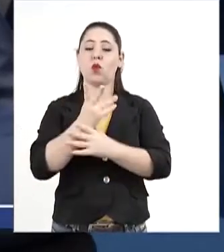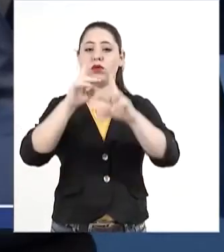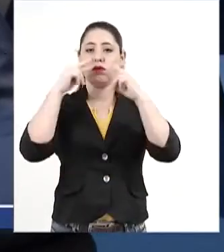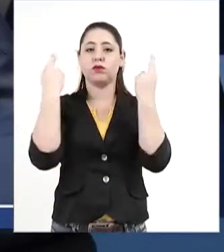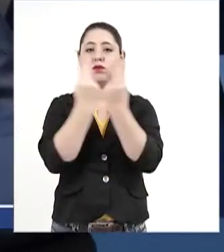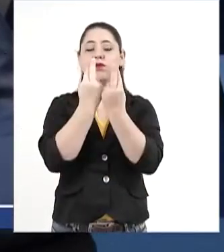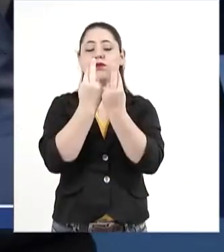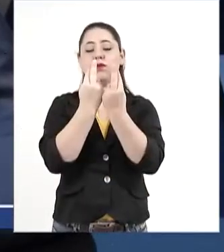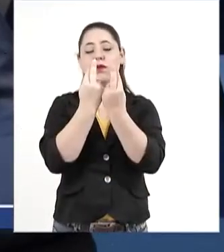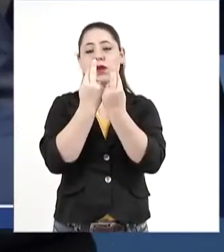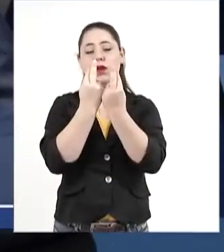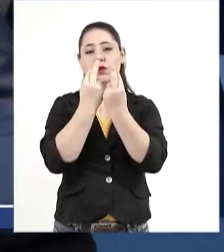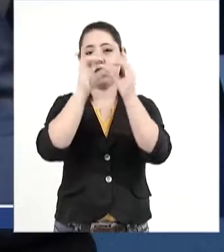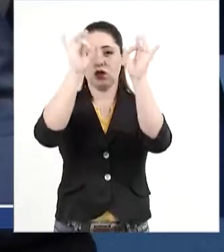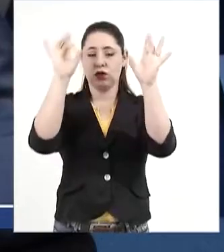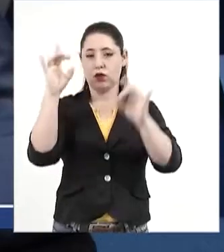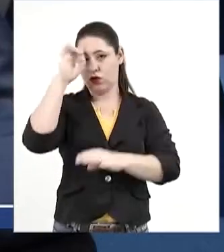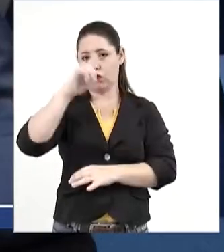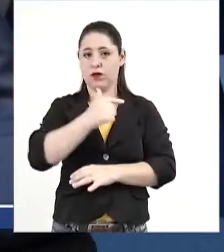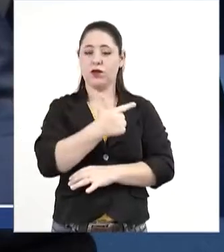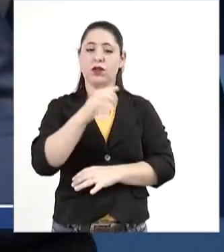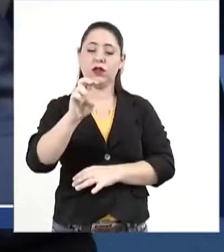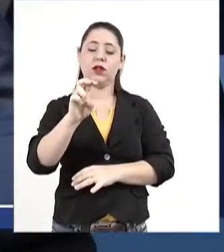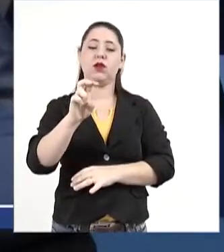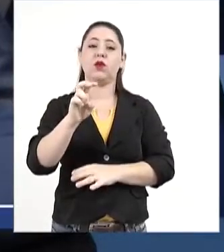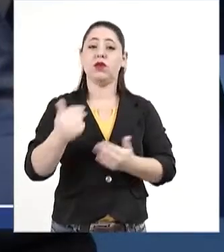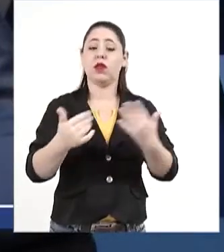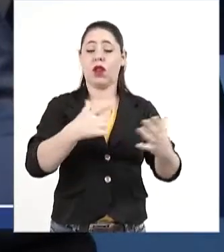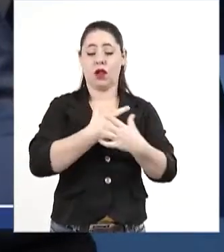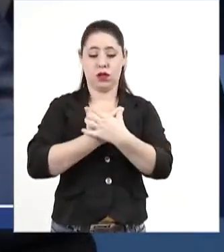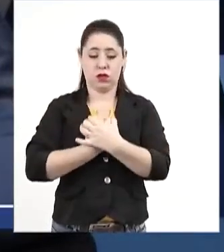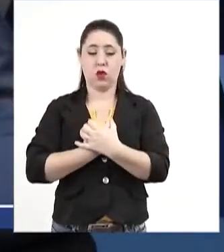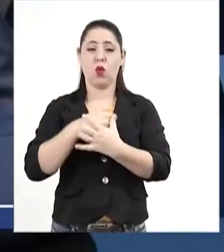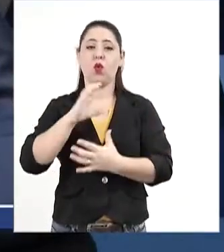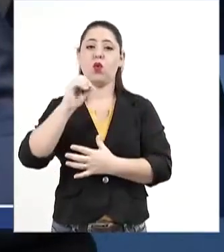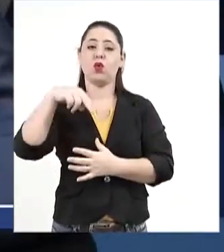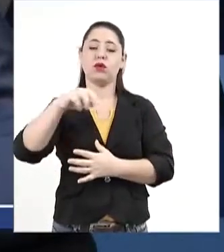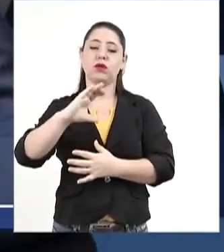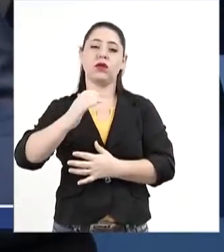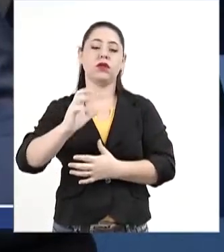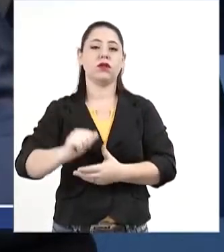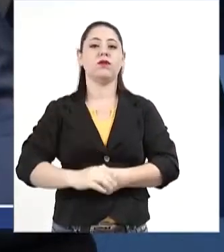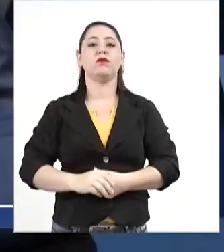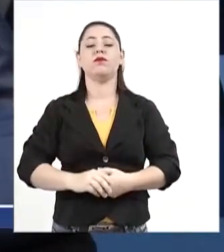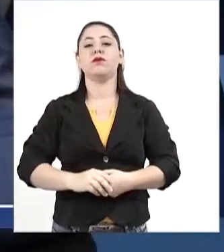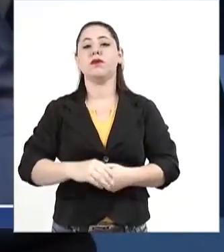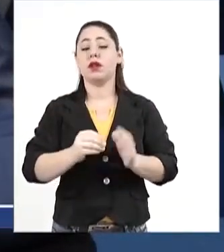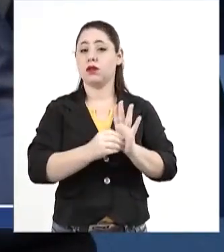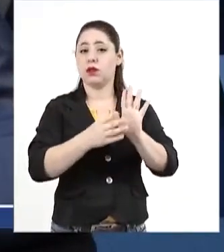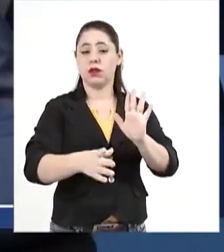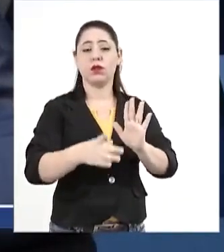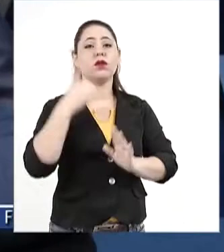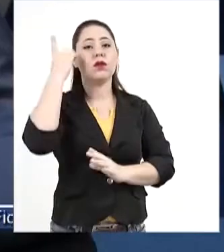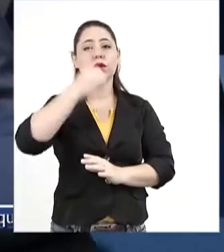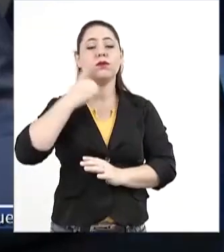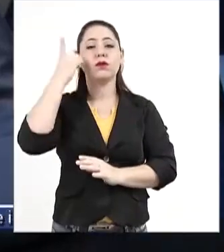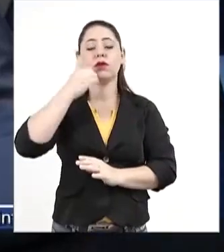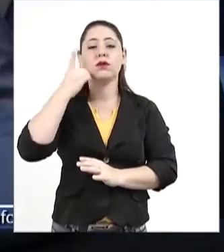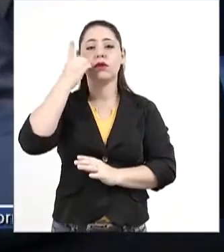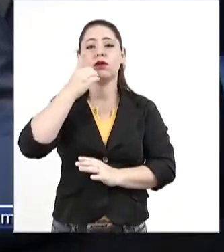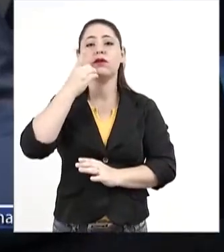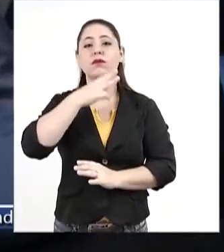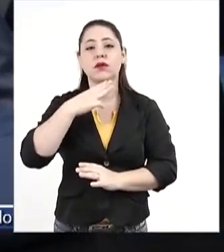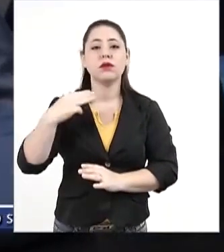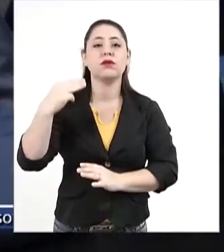dia 25 de março para entrega da medalha Conceição dos Bugres. Indicações de autoria dos deputados Marçal Filho, Herculano Borges, Renato